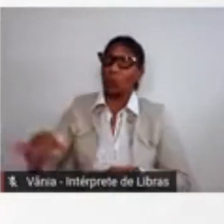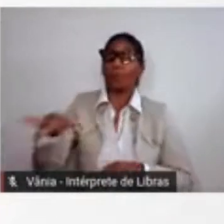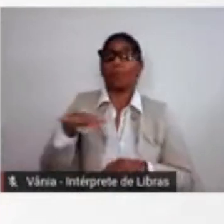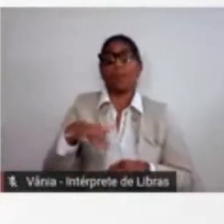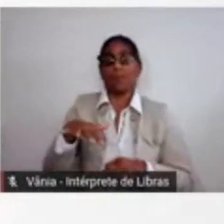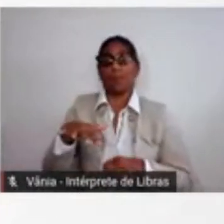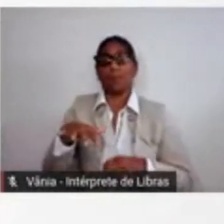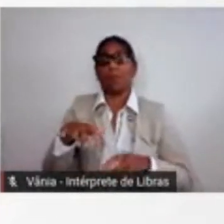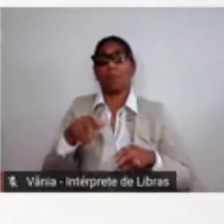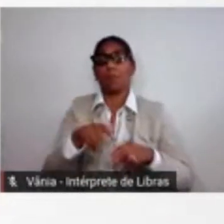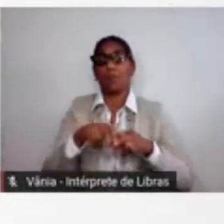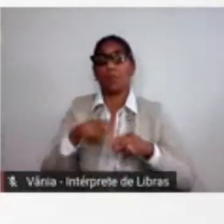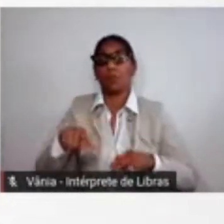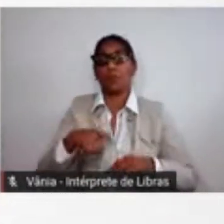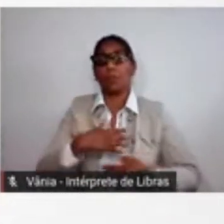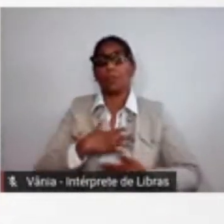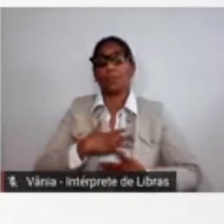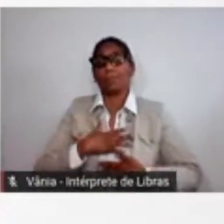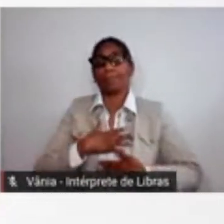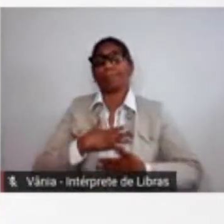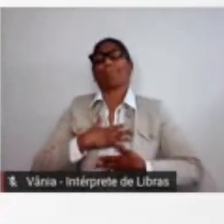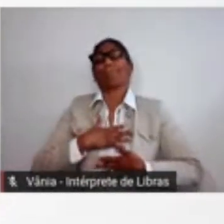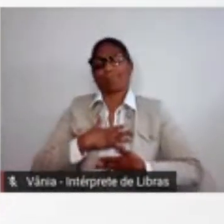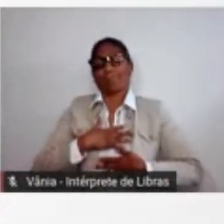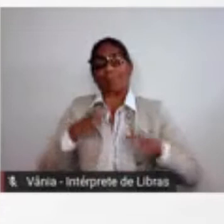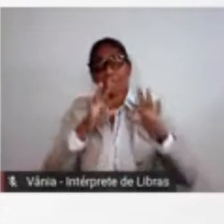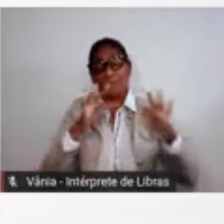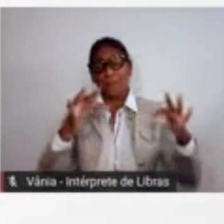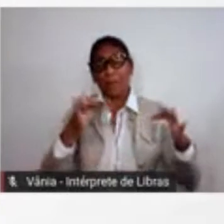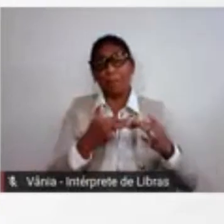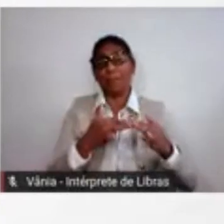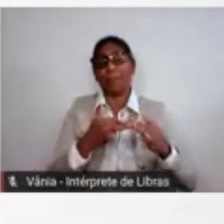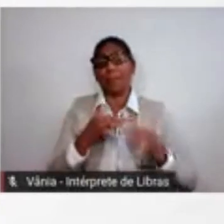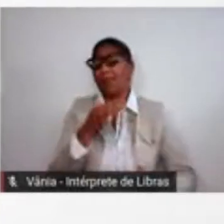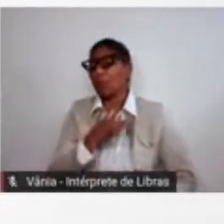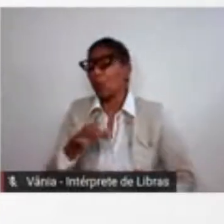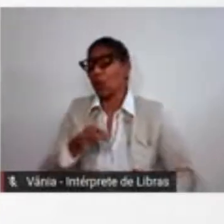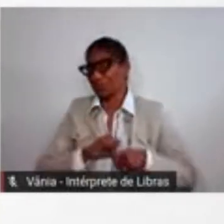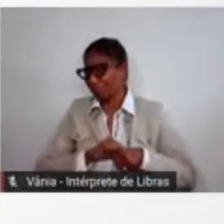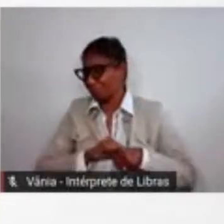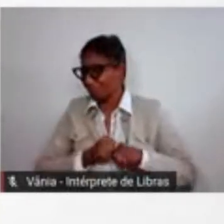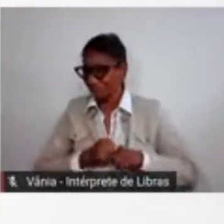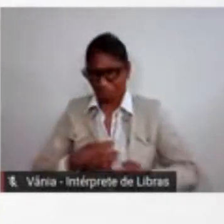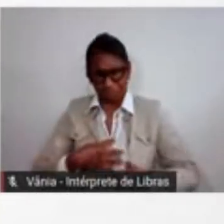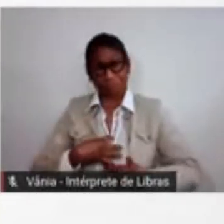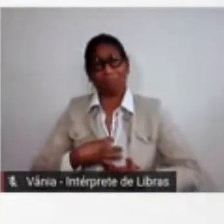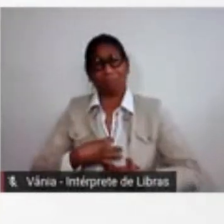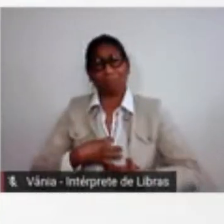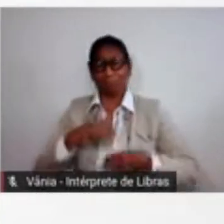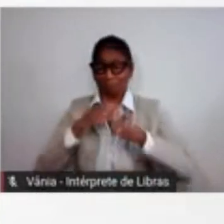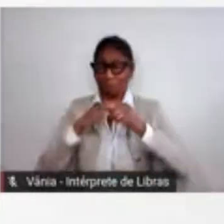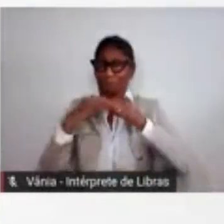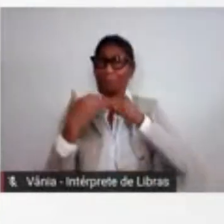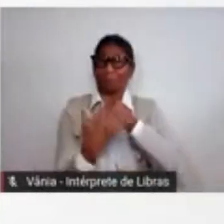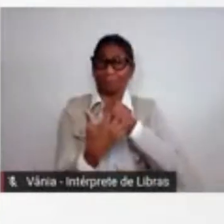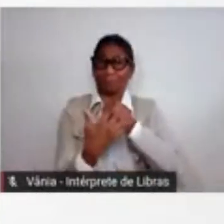nossa solidariedade a todas essas famílias pela dor da perda de alguém querido para esta doença